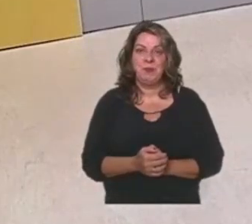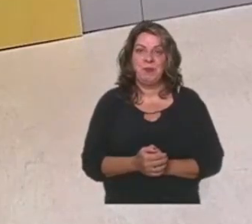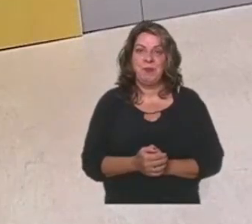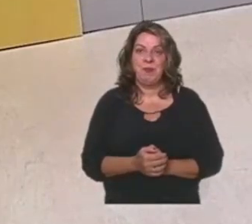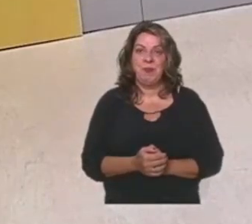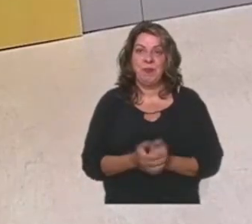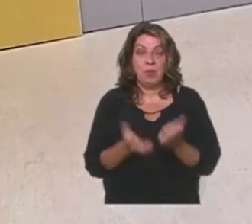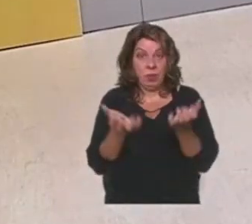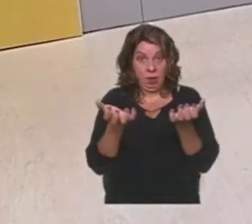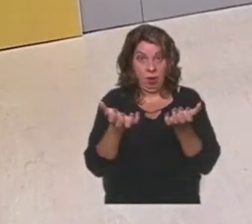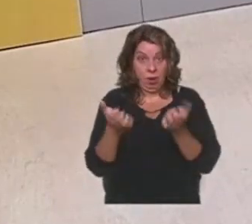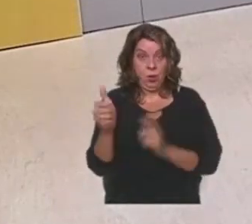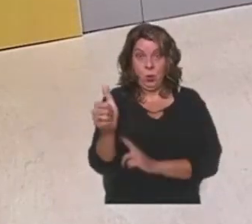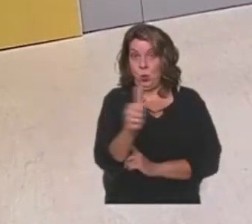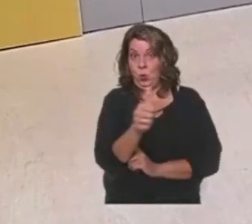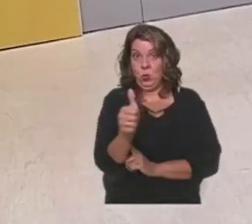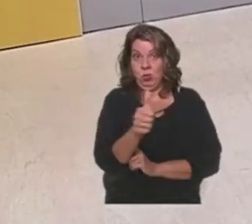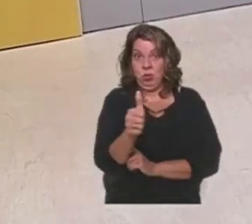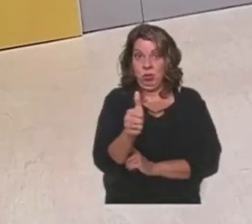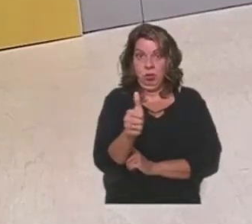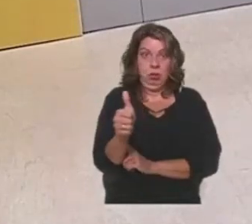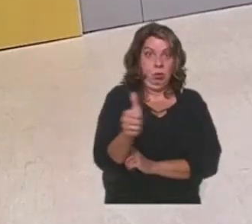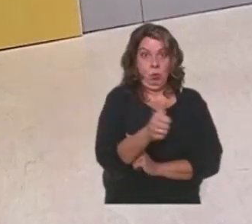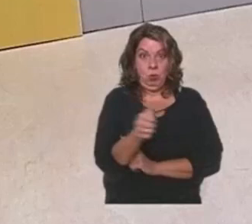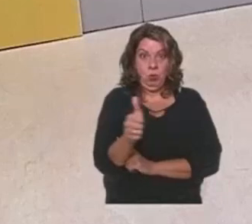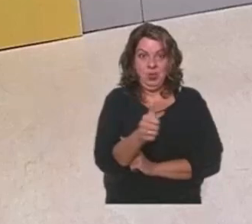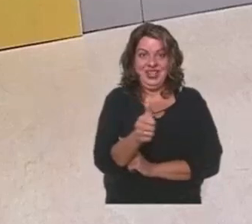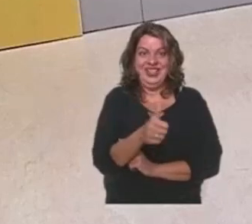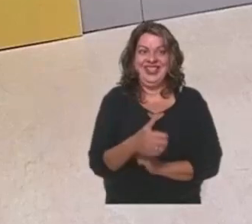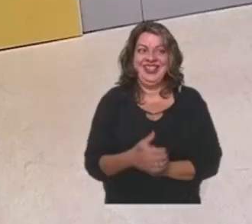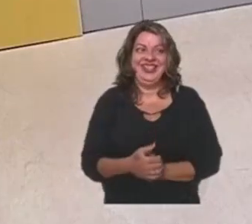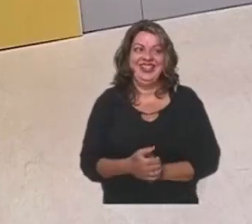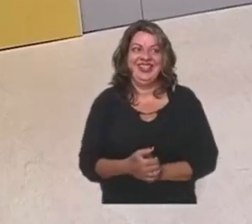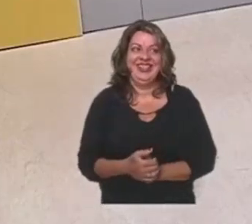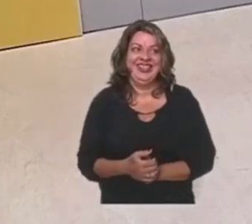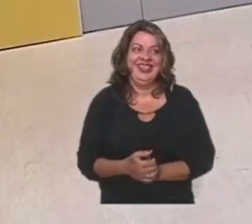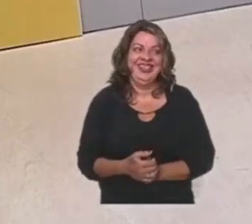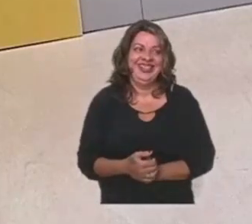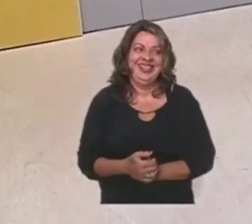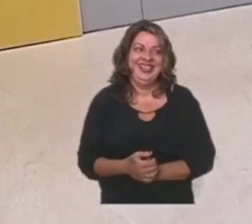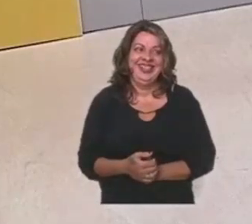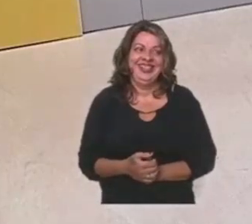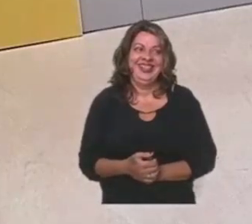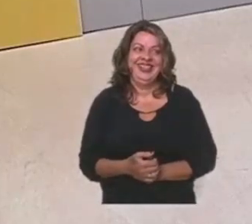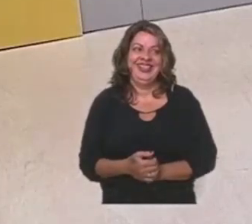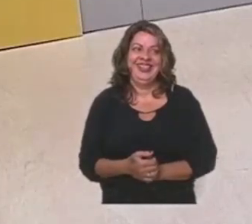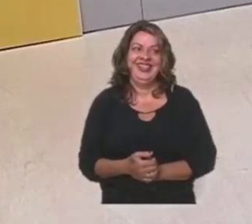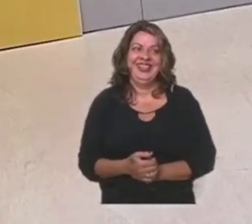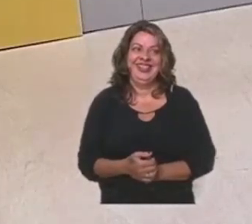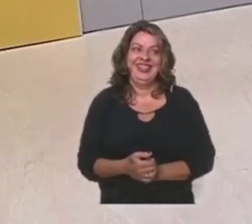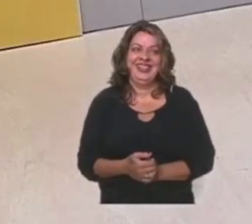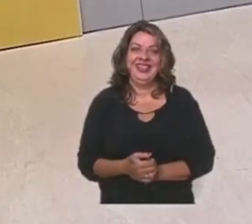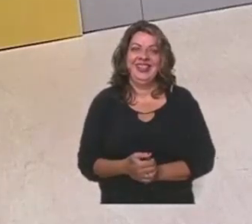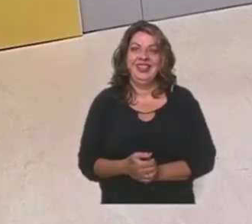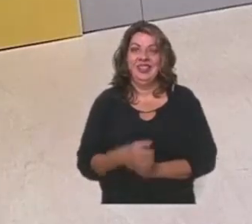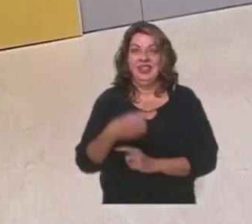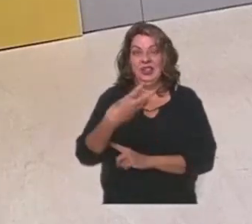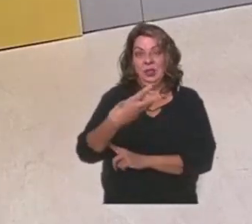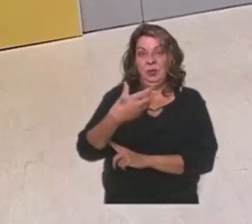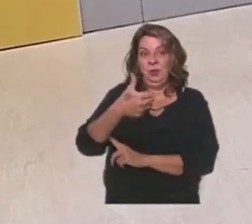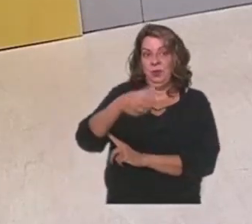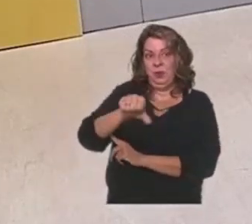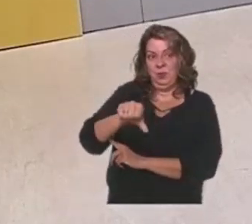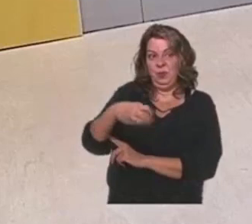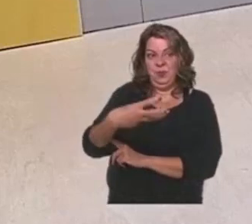18. Quer 11? Número 11. Vai lá com o número 11. Número 11, valendo 39